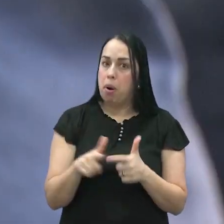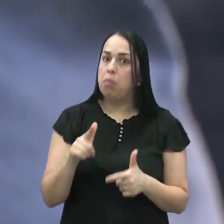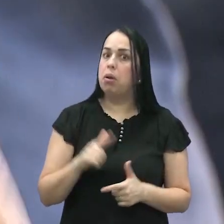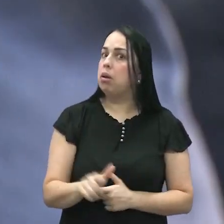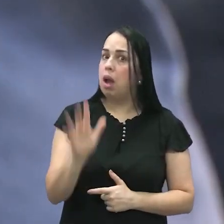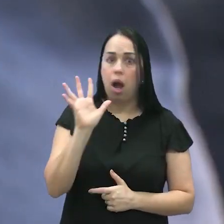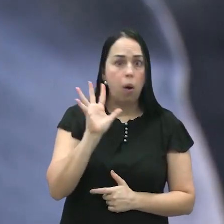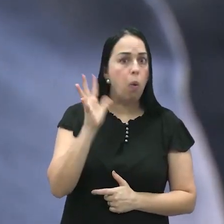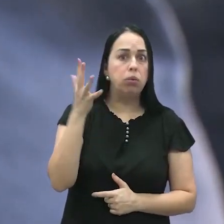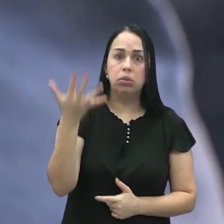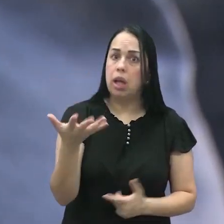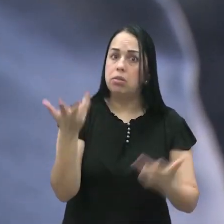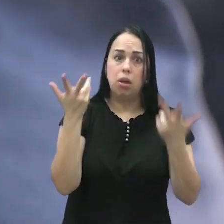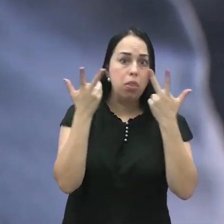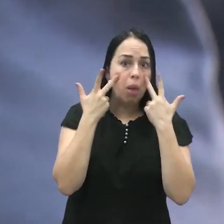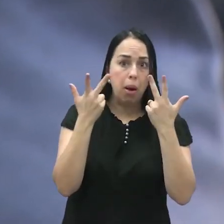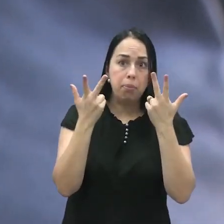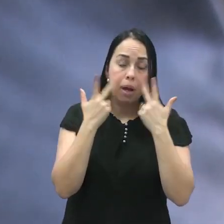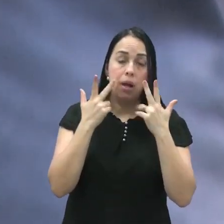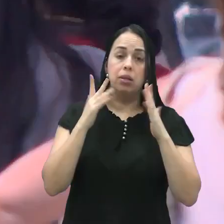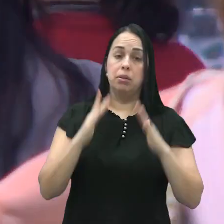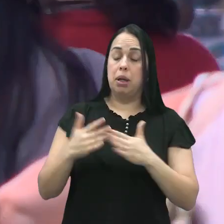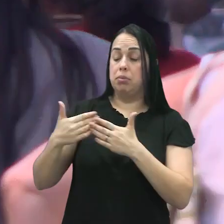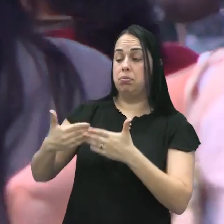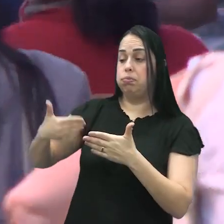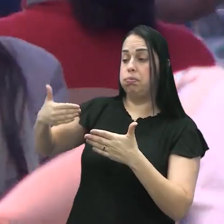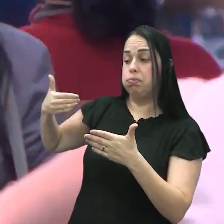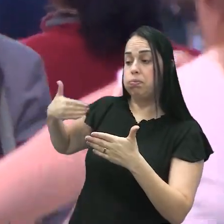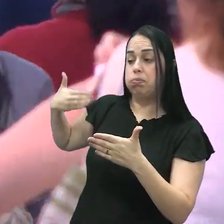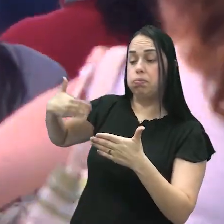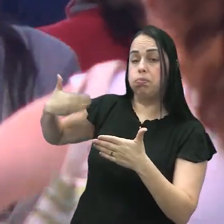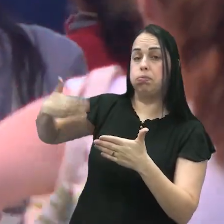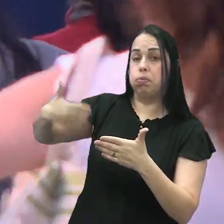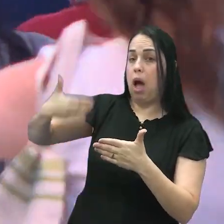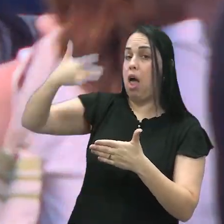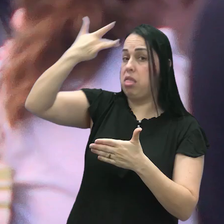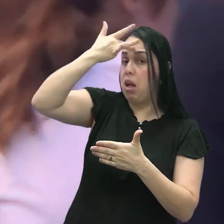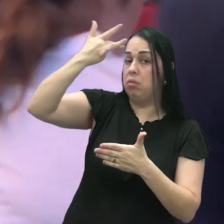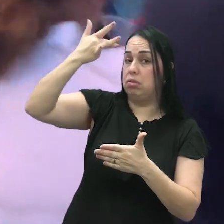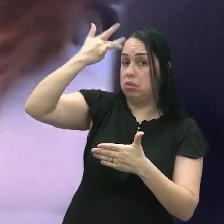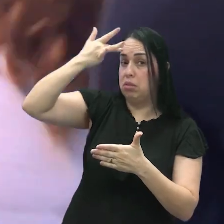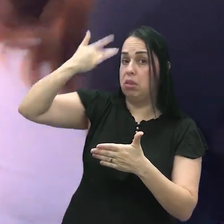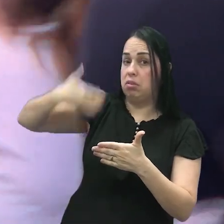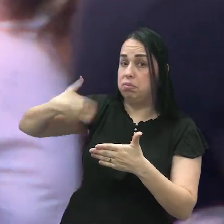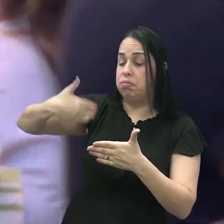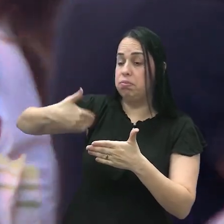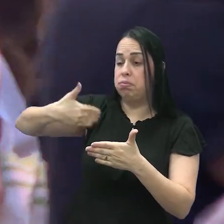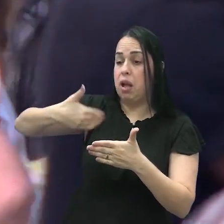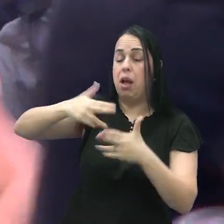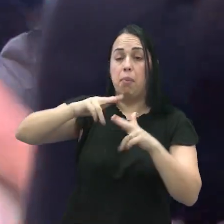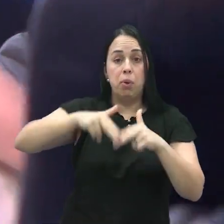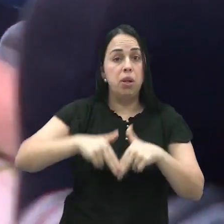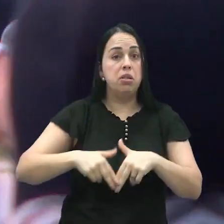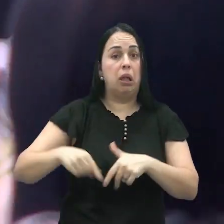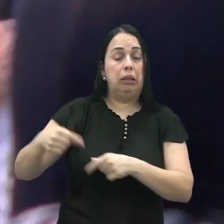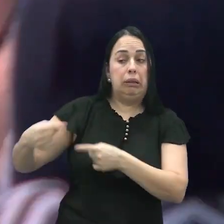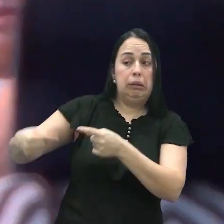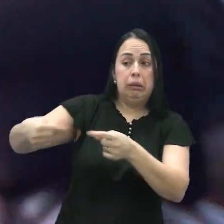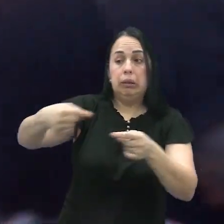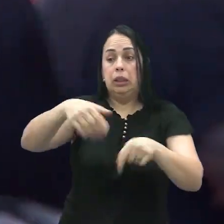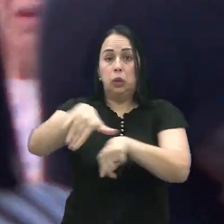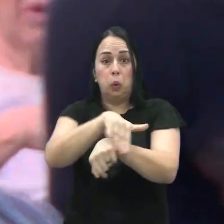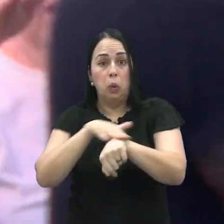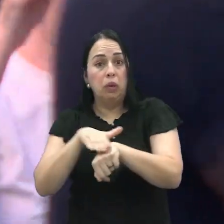cada vez mais comuns no nosso dia a dia. Nos últimos anos, a saúde mental dos brasileiros tem mobilizado debates